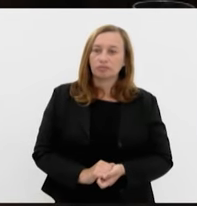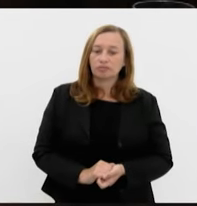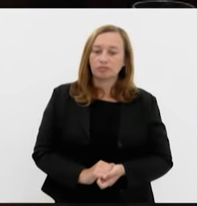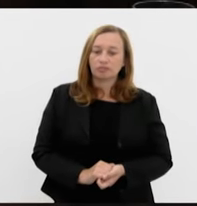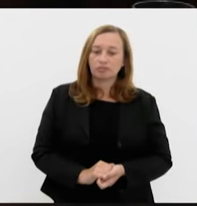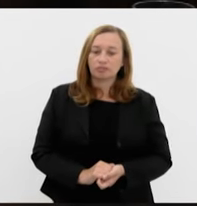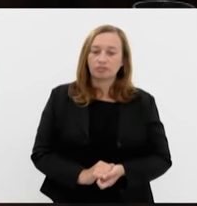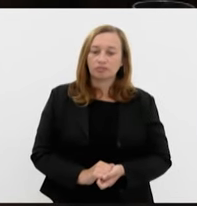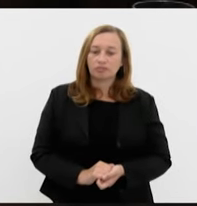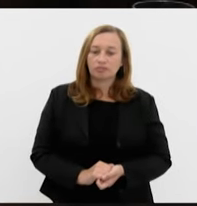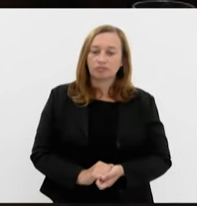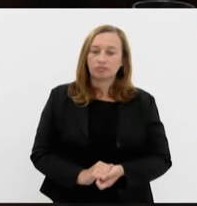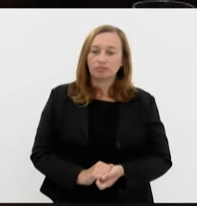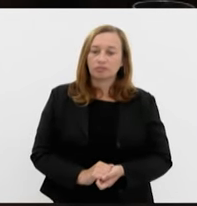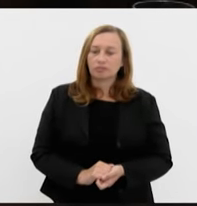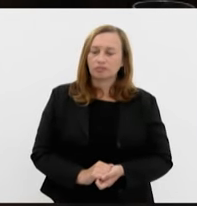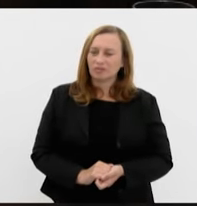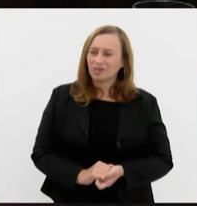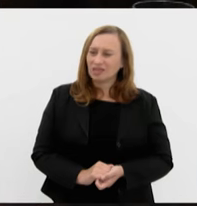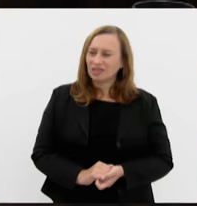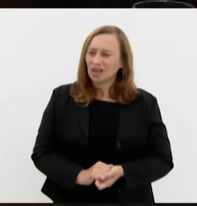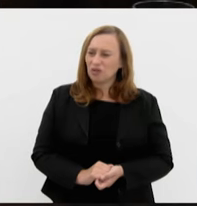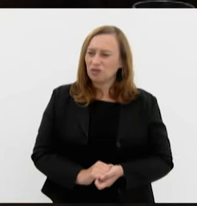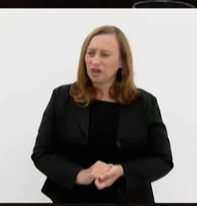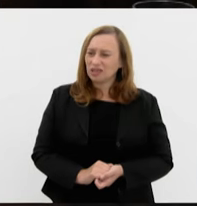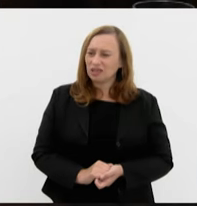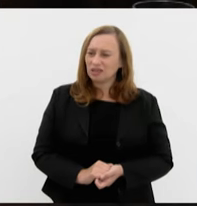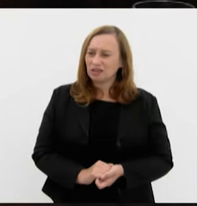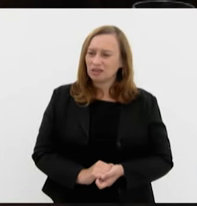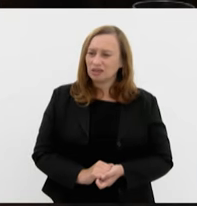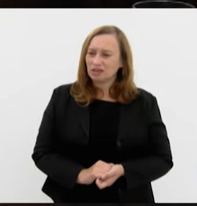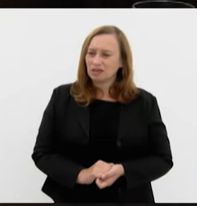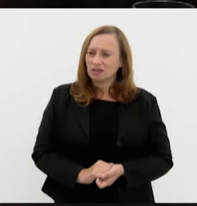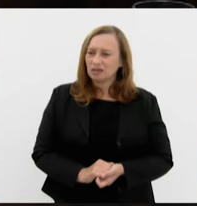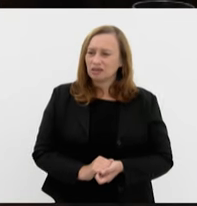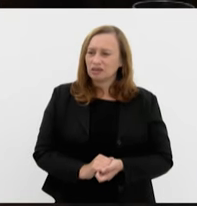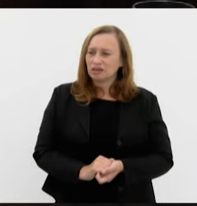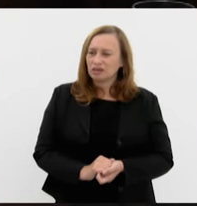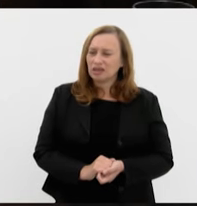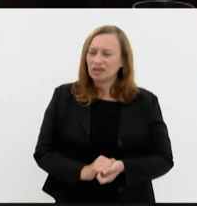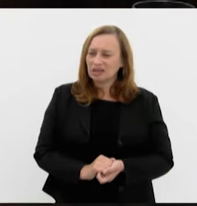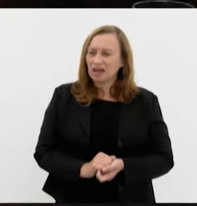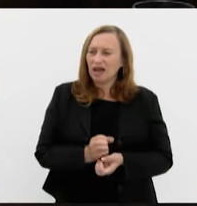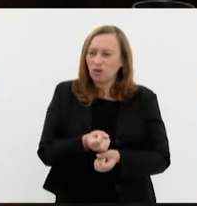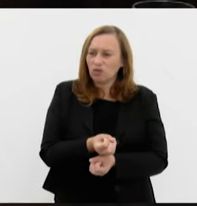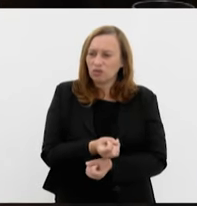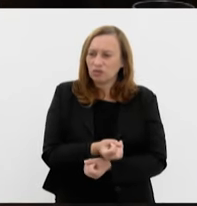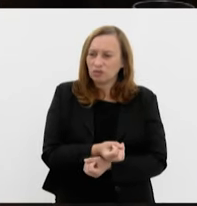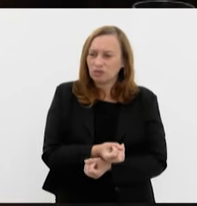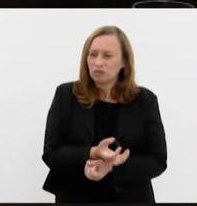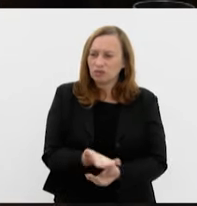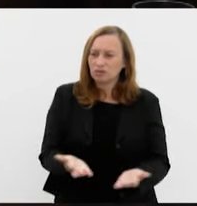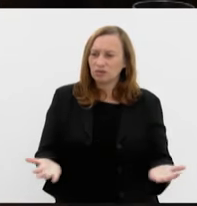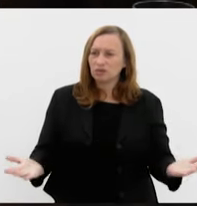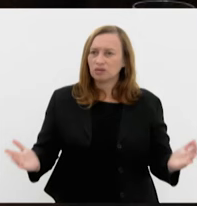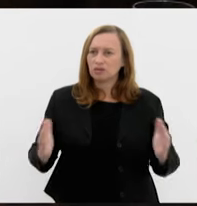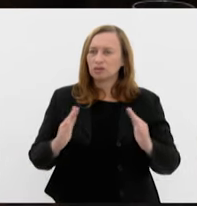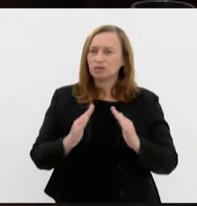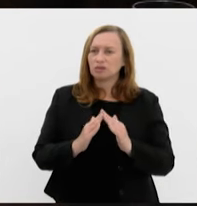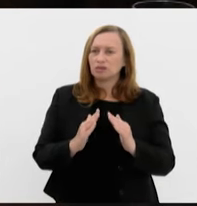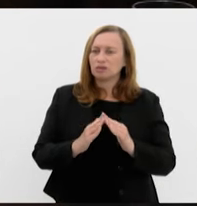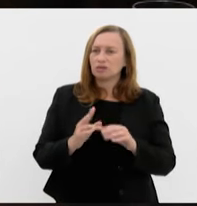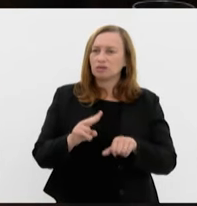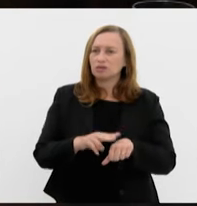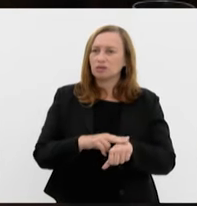Quintais verdes eh voltado para a família escrito no cadastro único para